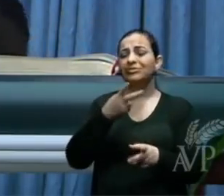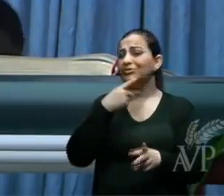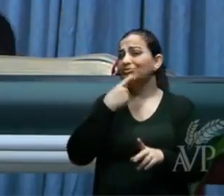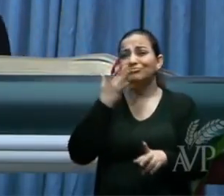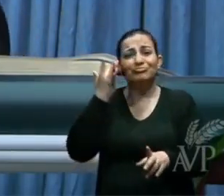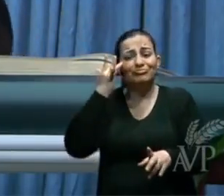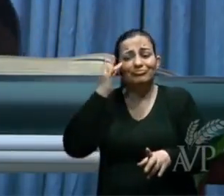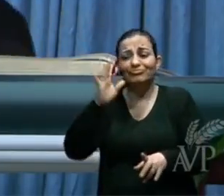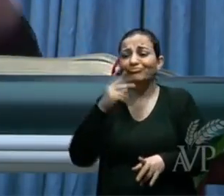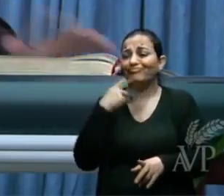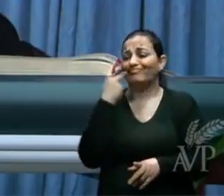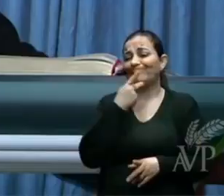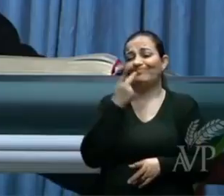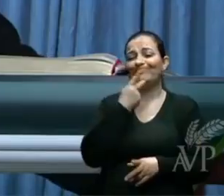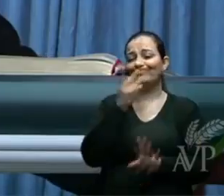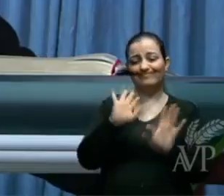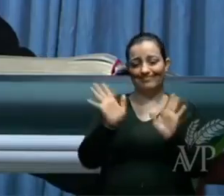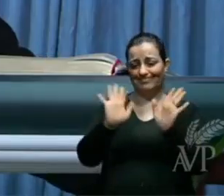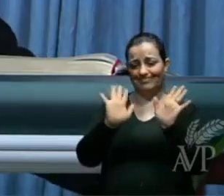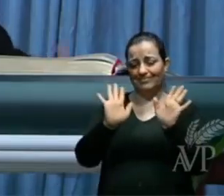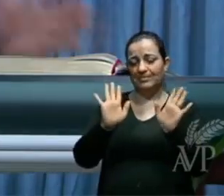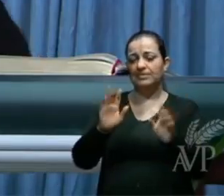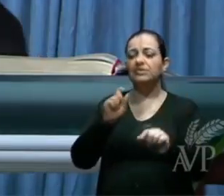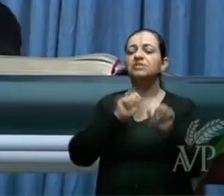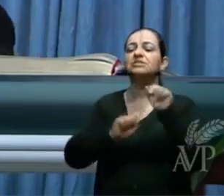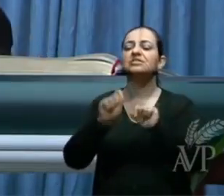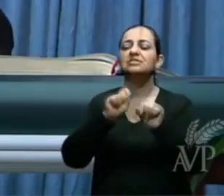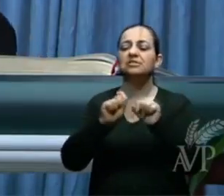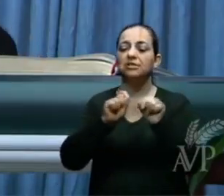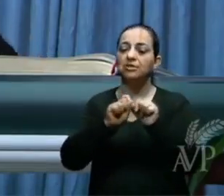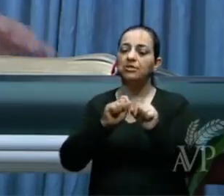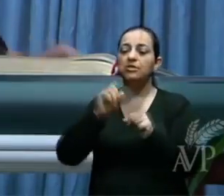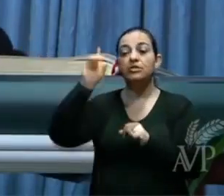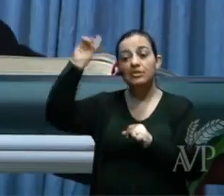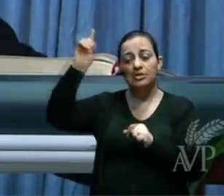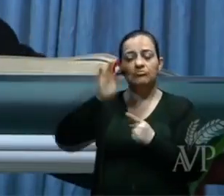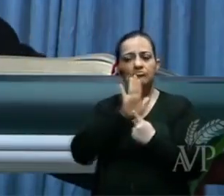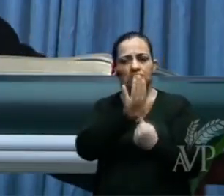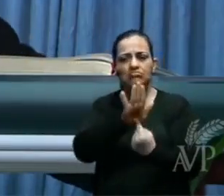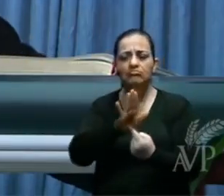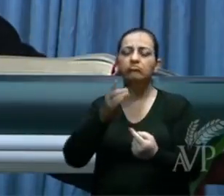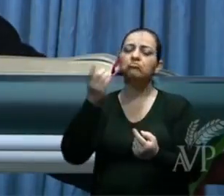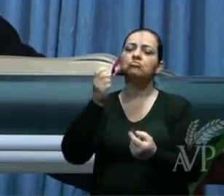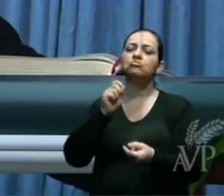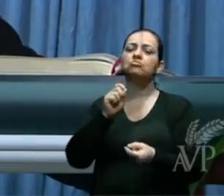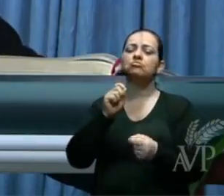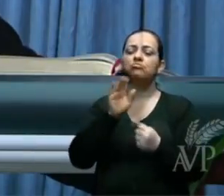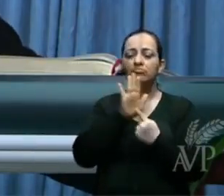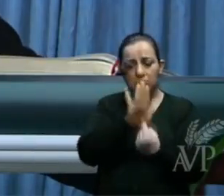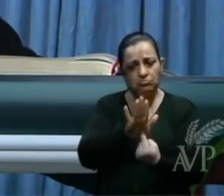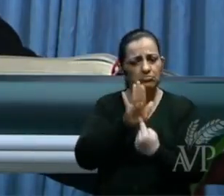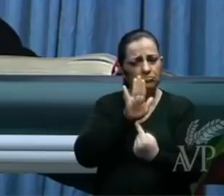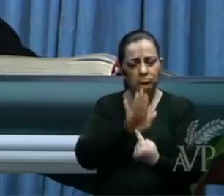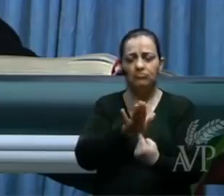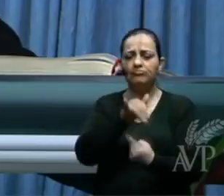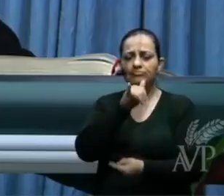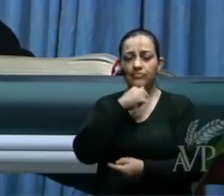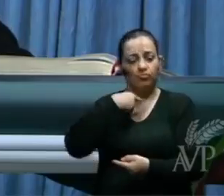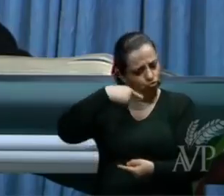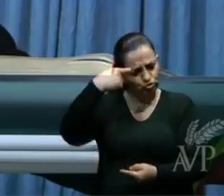fez a boca do homem e deus foi encurralando ele e você